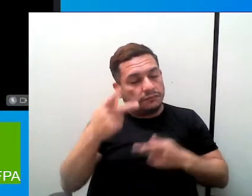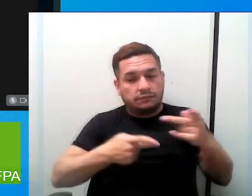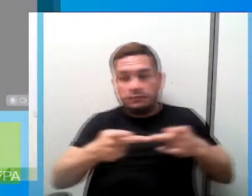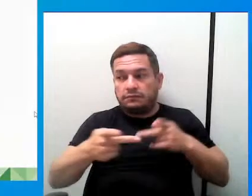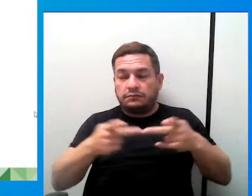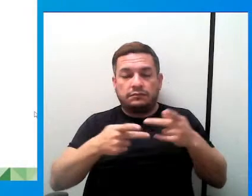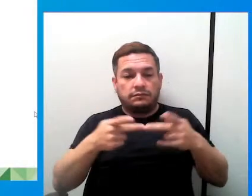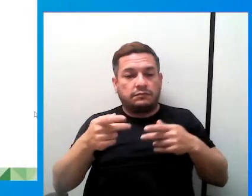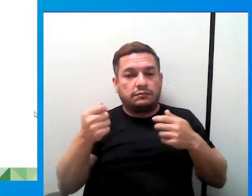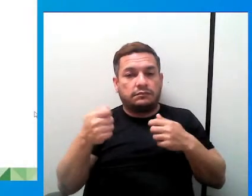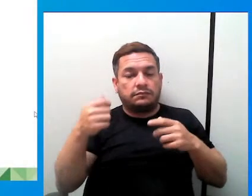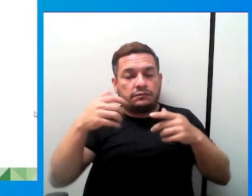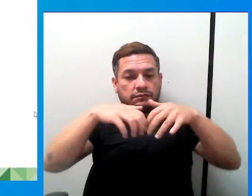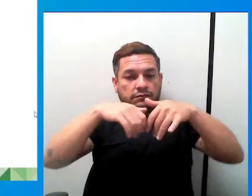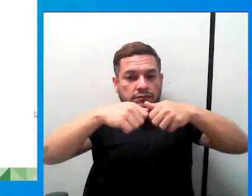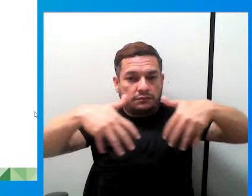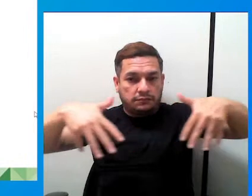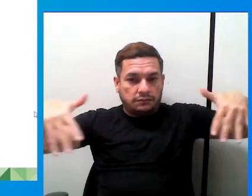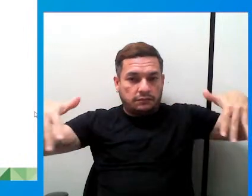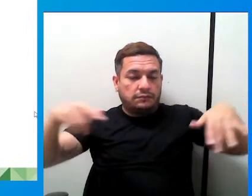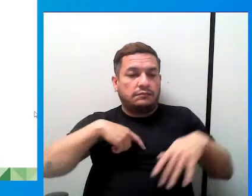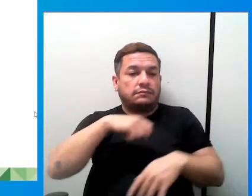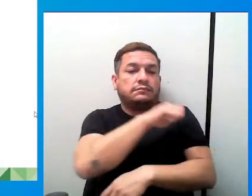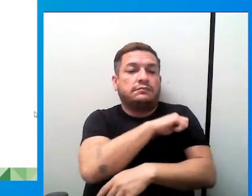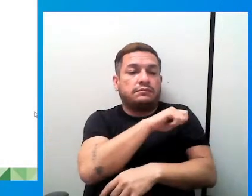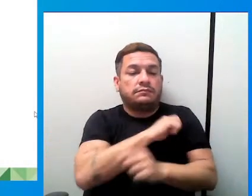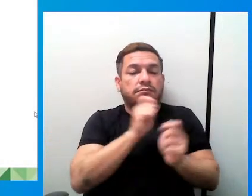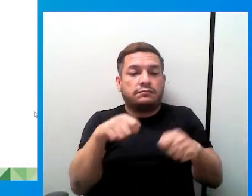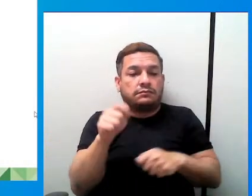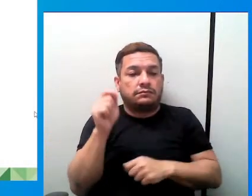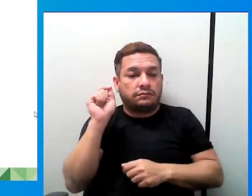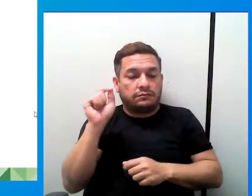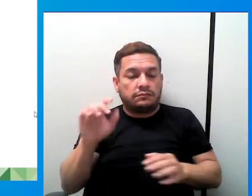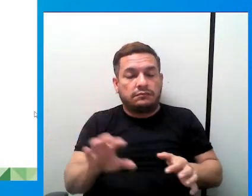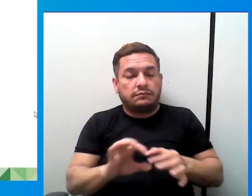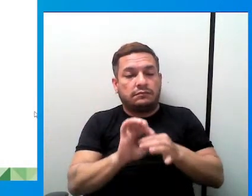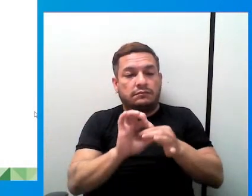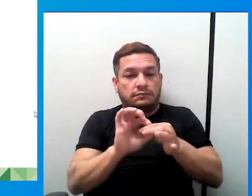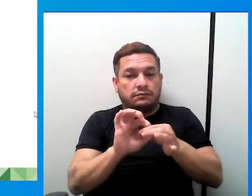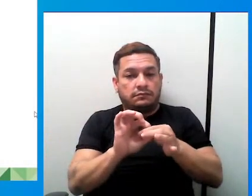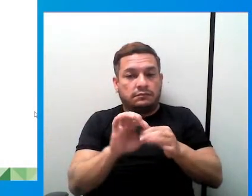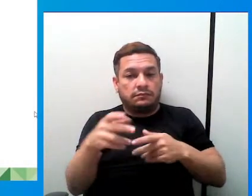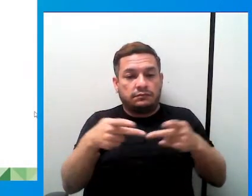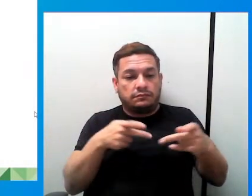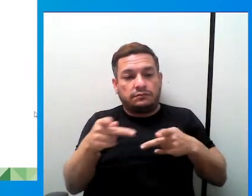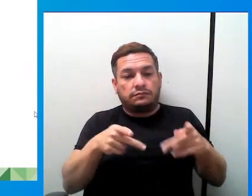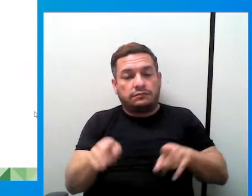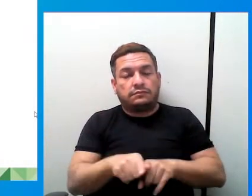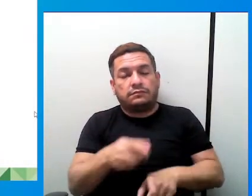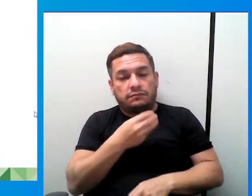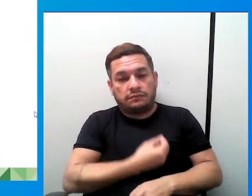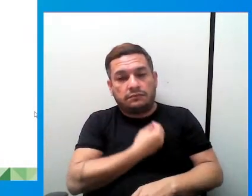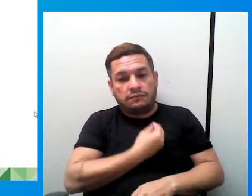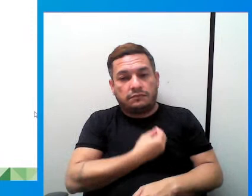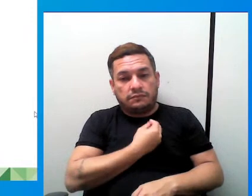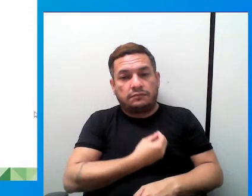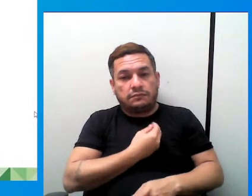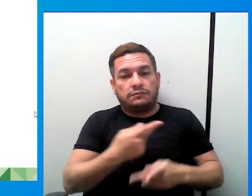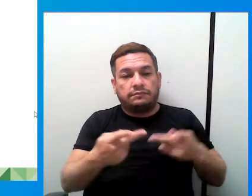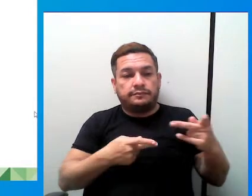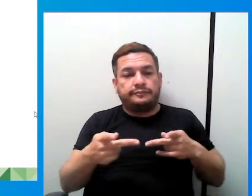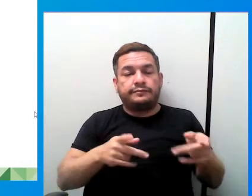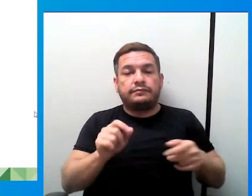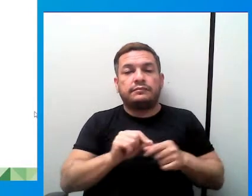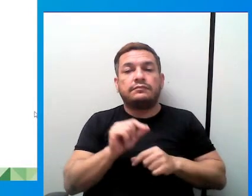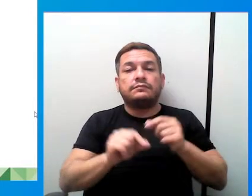esses projetos aos alunos para que eles possam se vincular aos projetos, e a participação deles no projeto faz com que